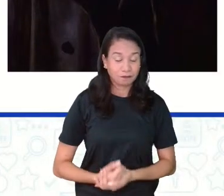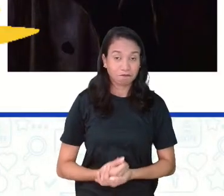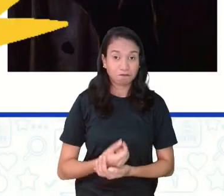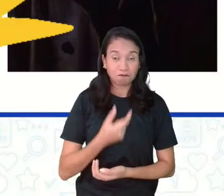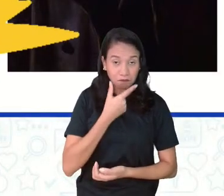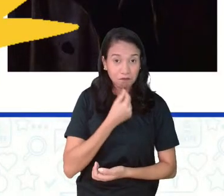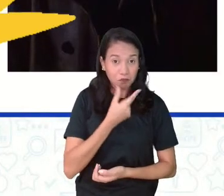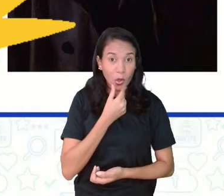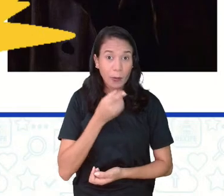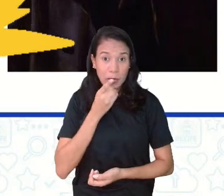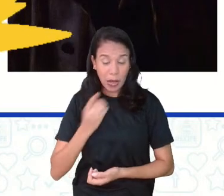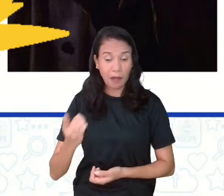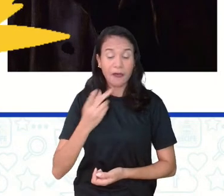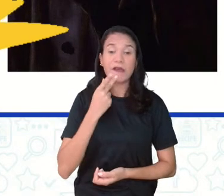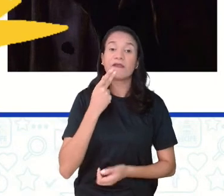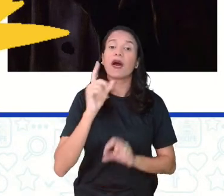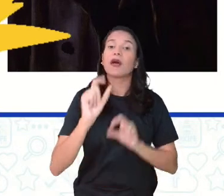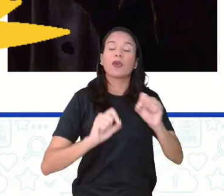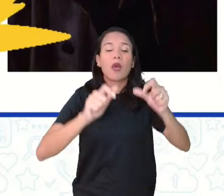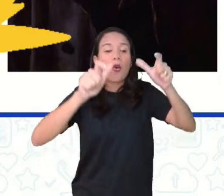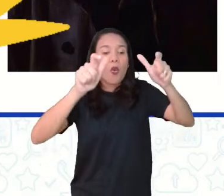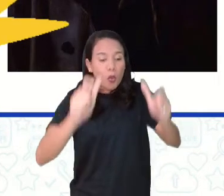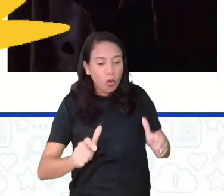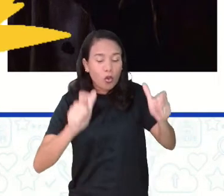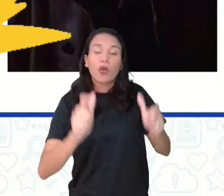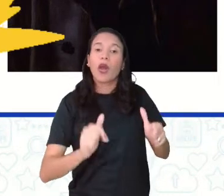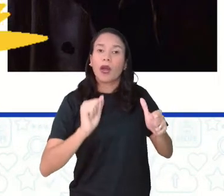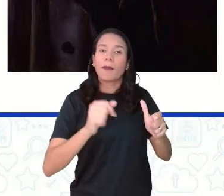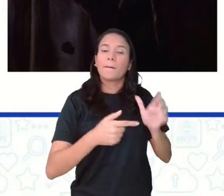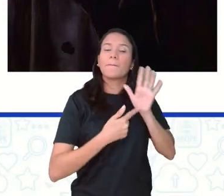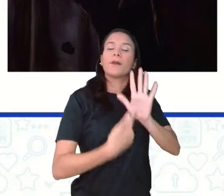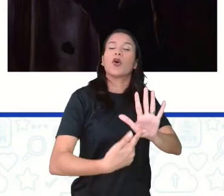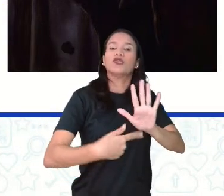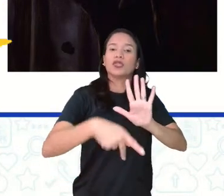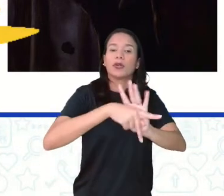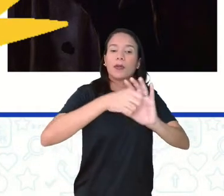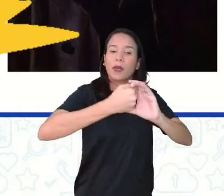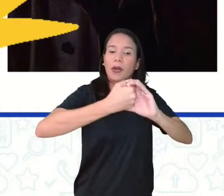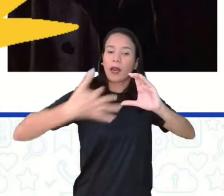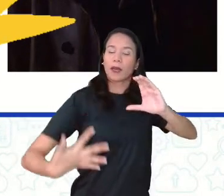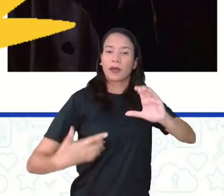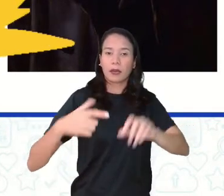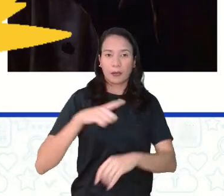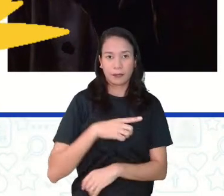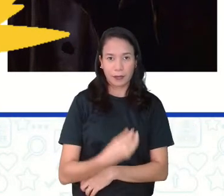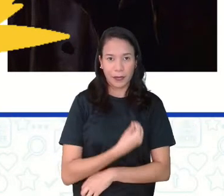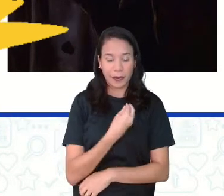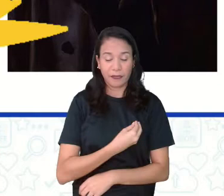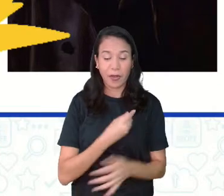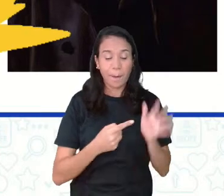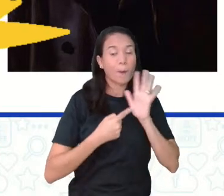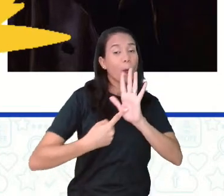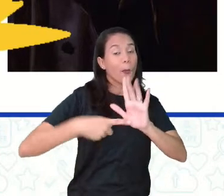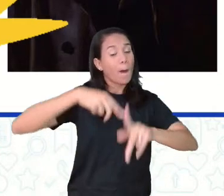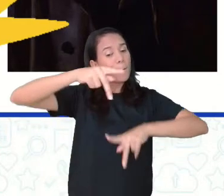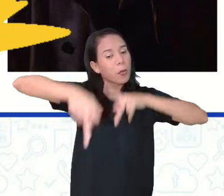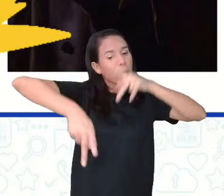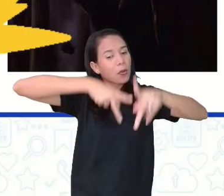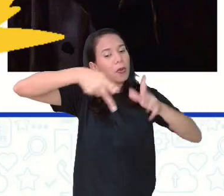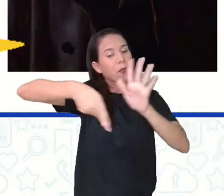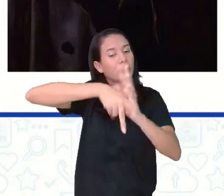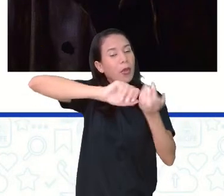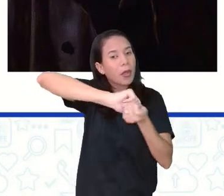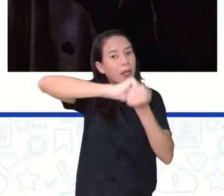que o ambiente seleciona características presentes entre os indivíduos de uma população, tornando a população mais